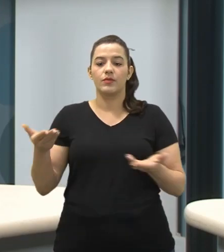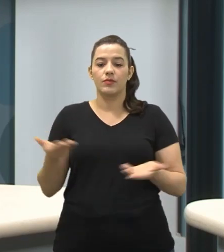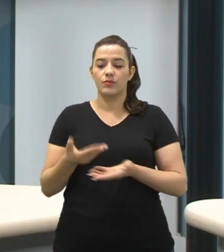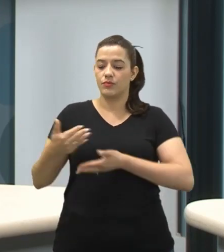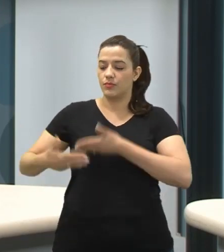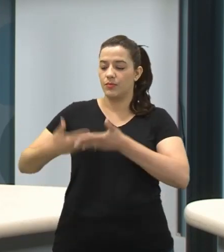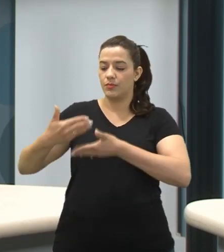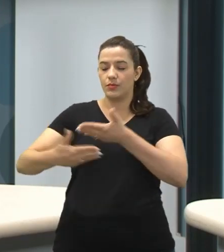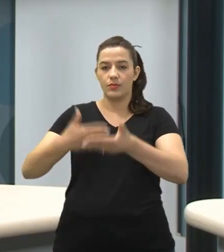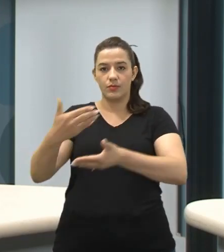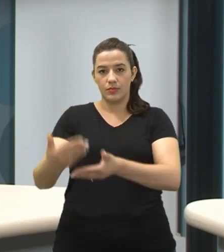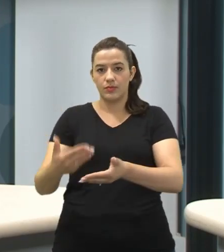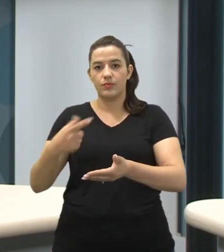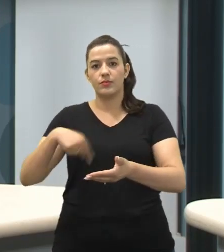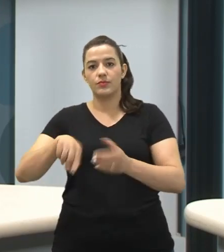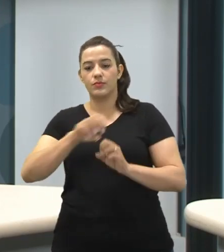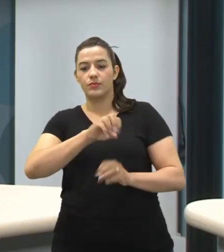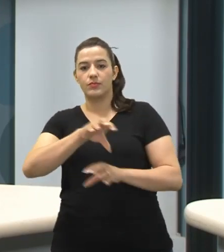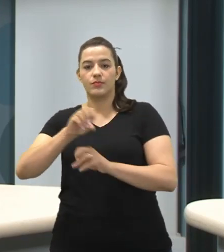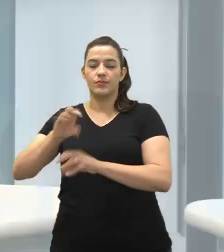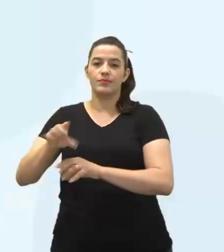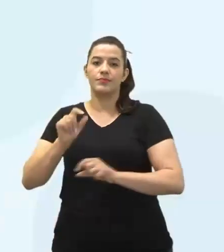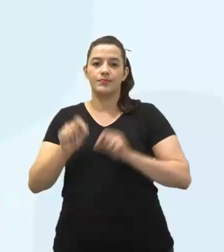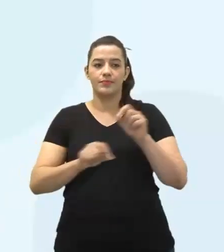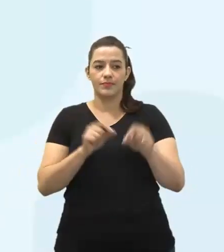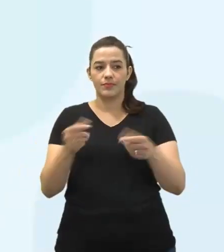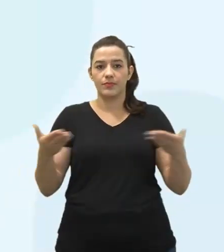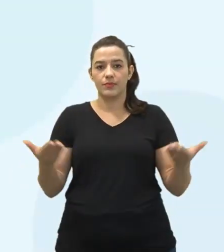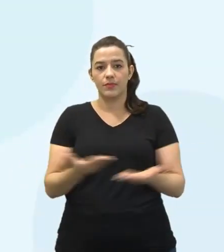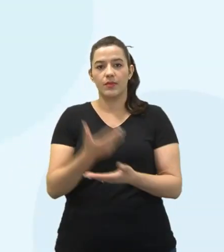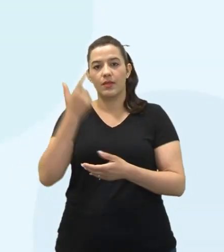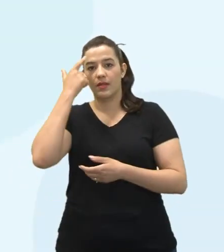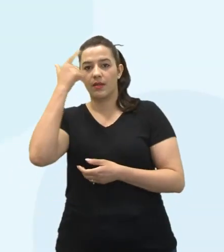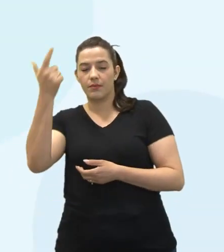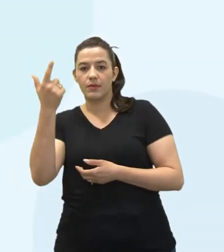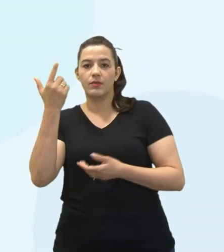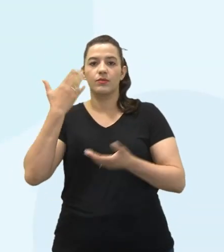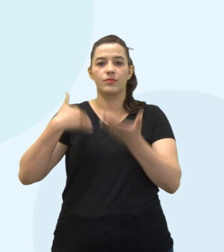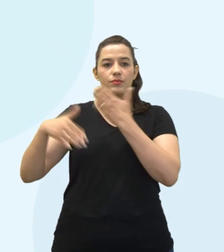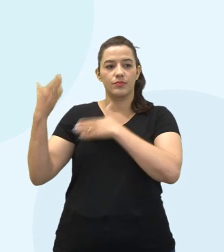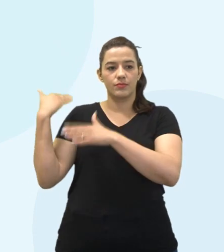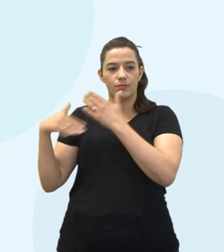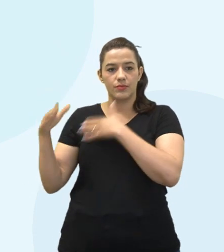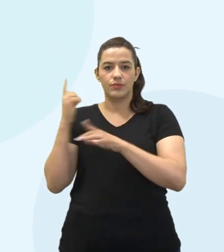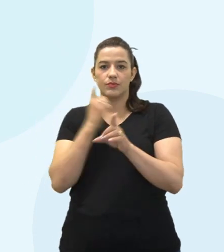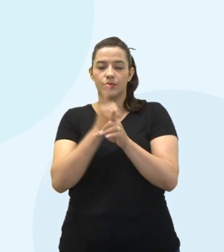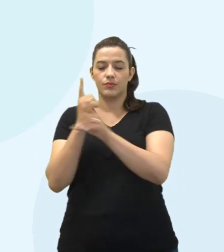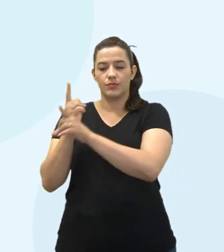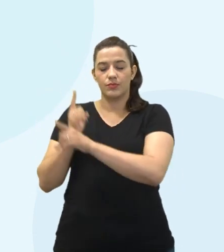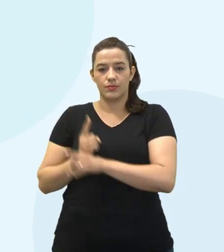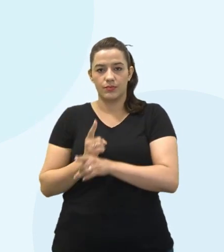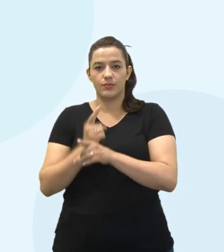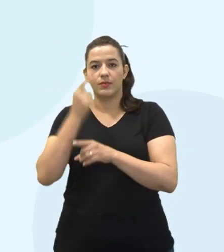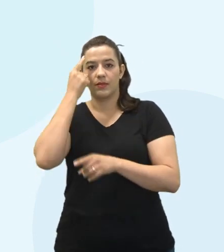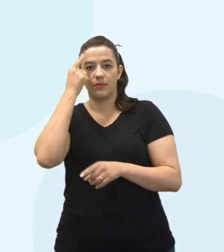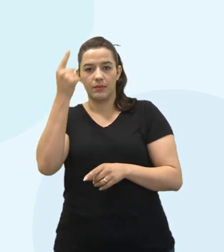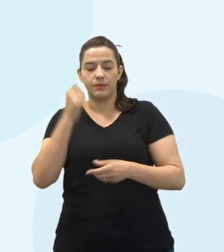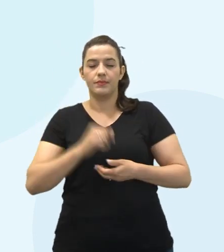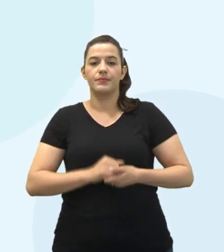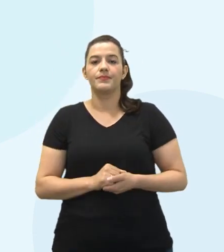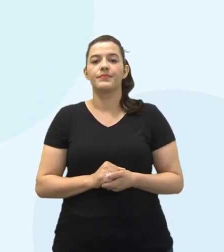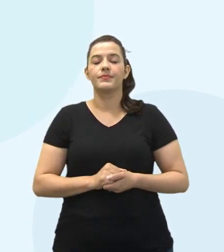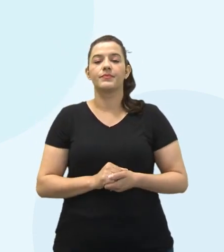percurso formativo de hoje então o primeiro a gente vai começar a retomando as datas dos nossos encontros é